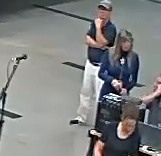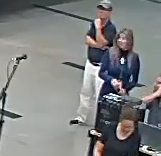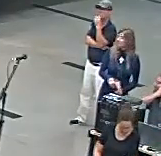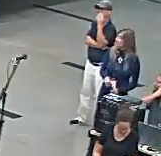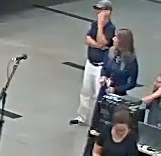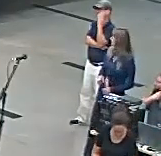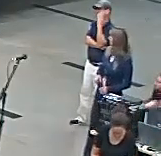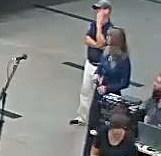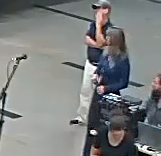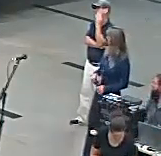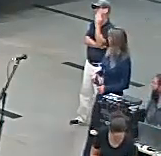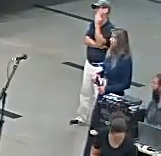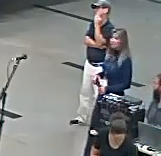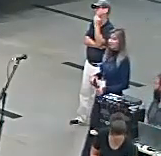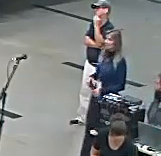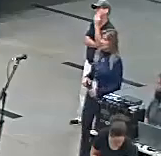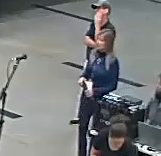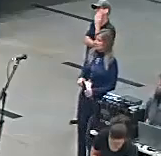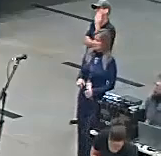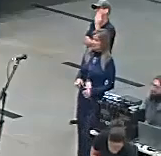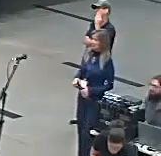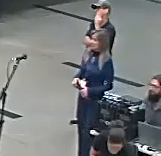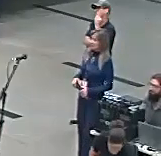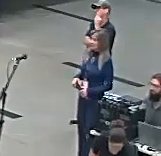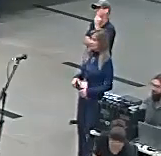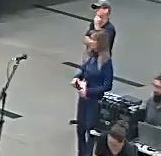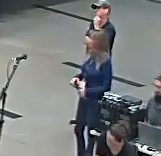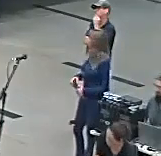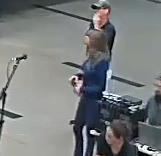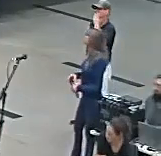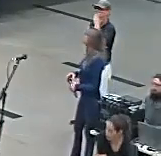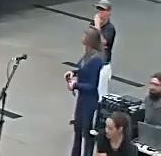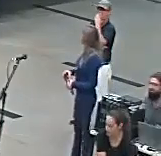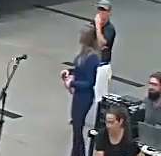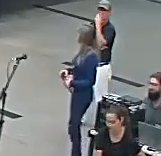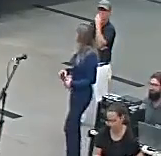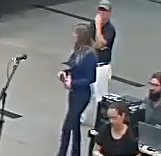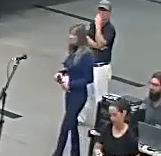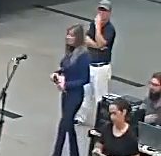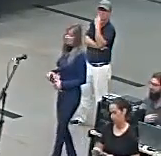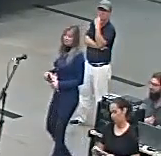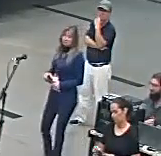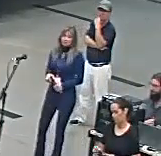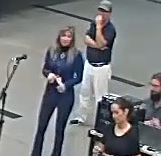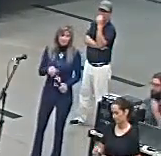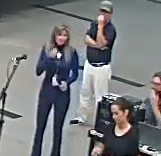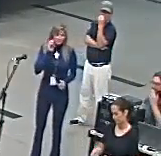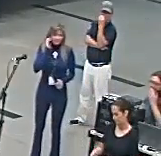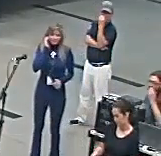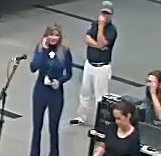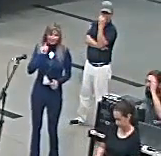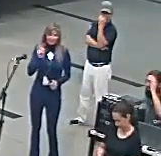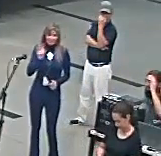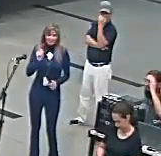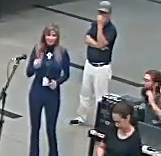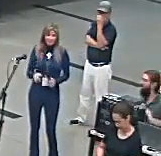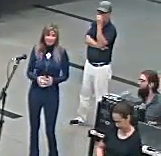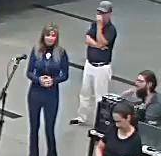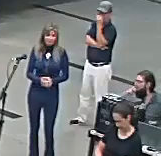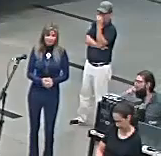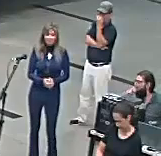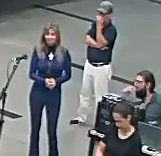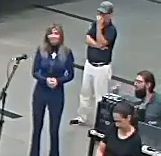sim eh só Sirlene em relação à sua a sua questão trata-se de